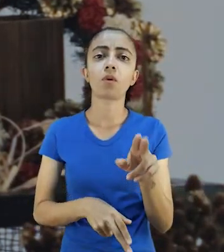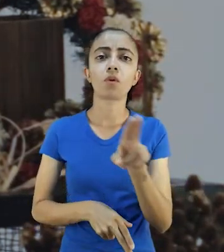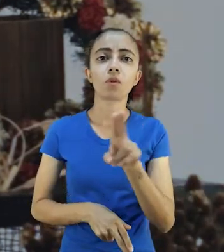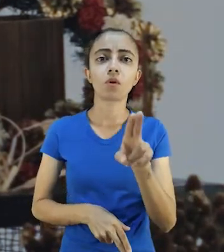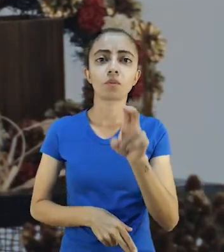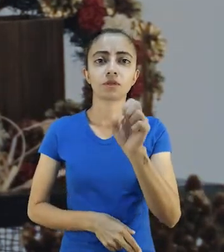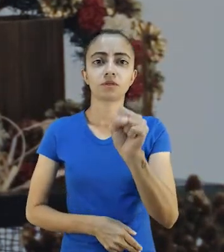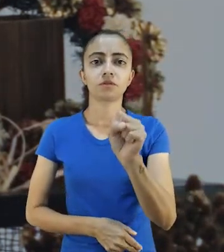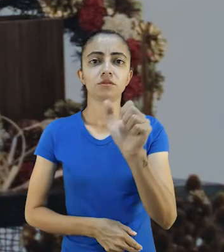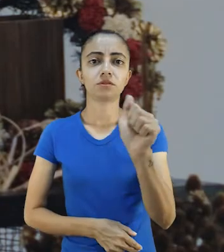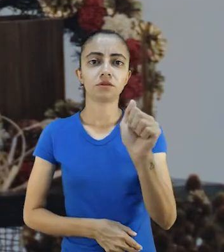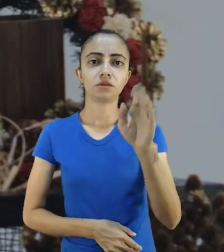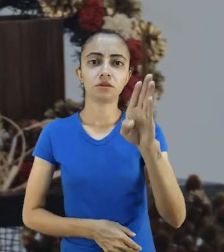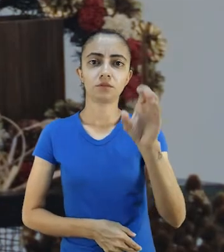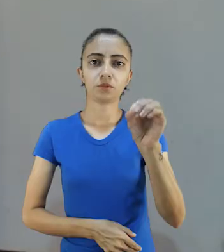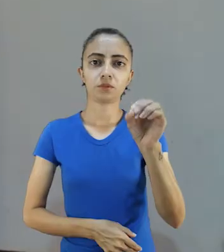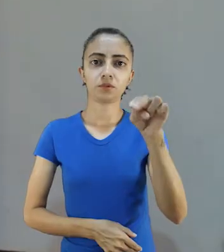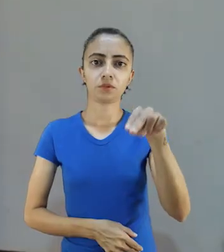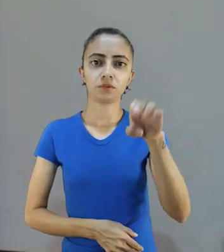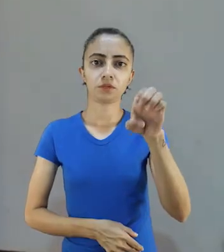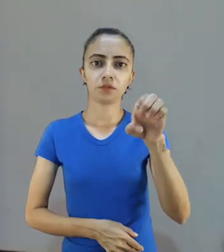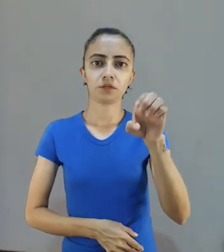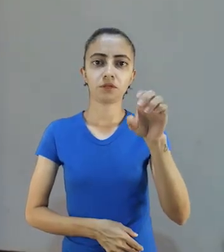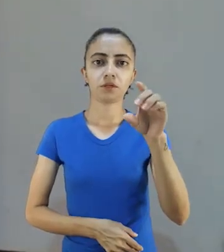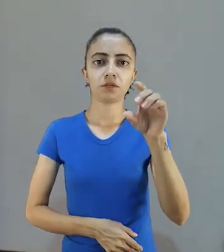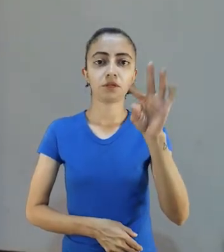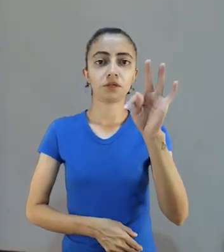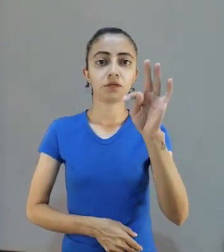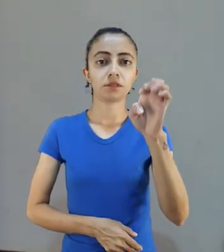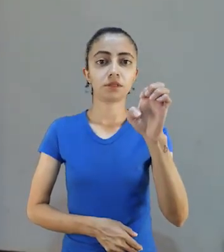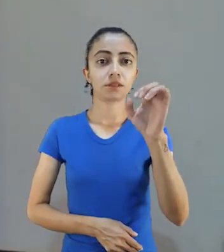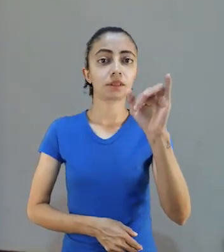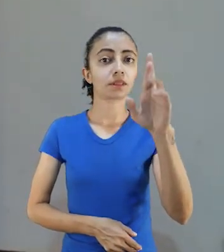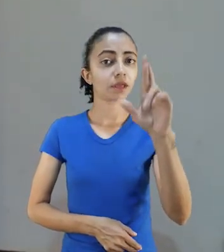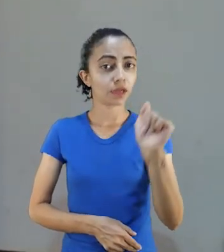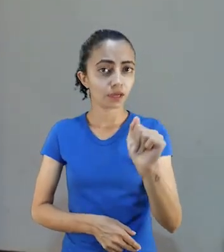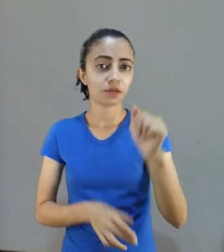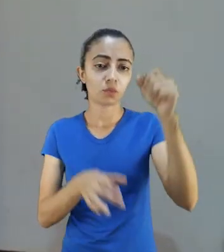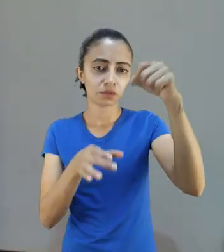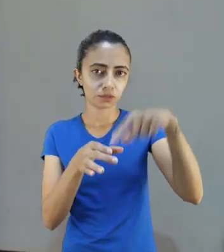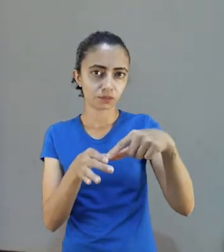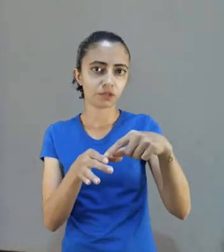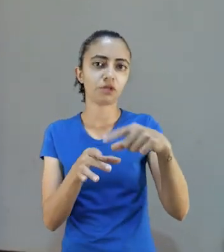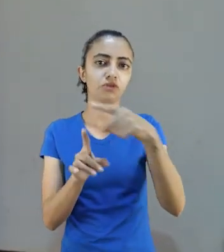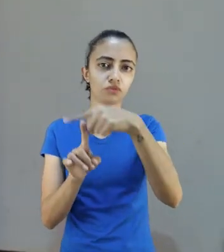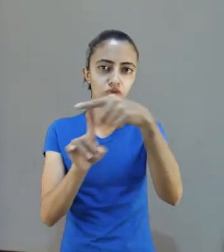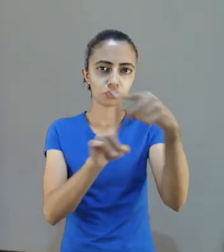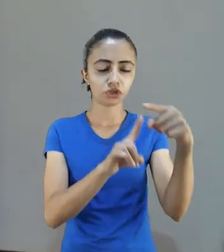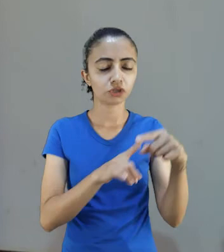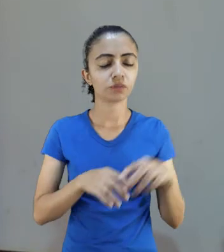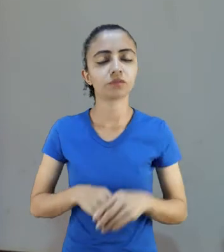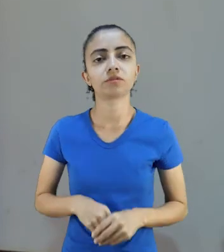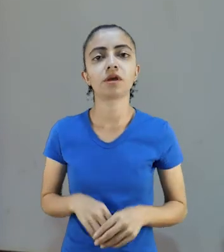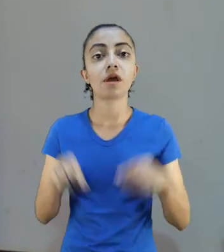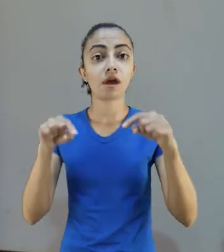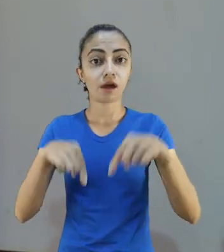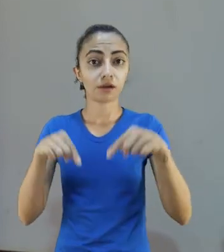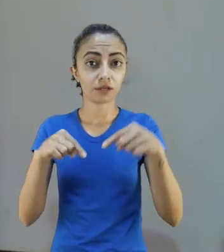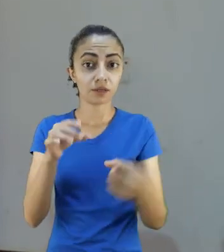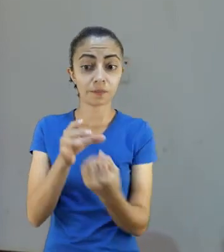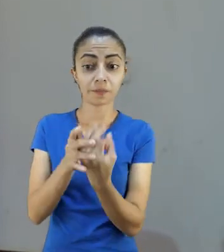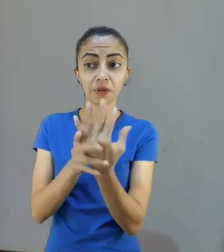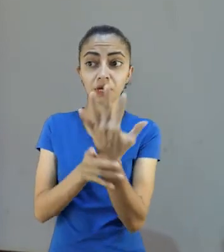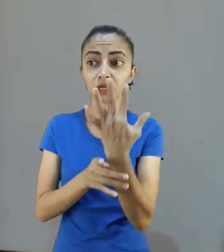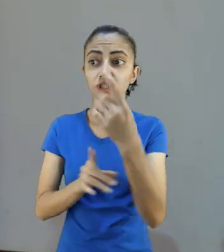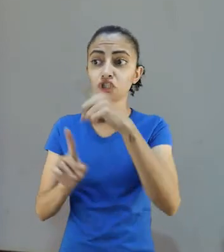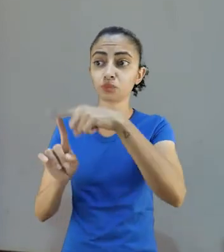fica muito bonito em guirlanda. Aqui tem plantas de um jeito, em outros lugares já não tem. Então